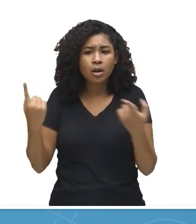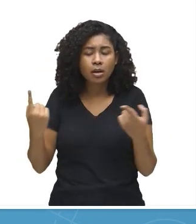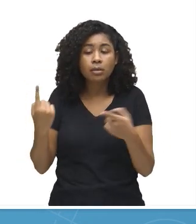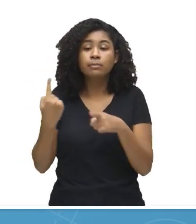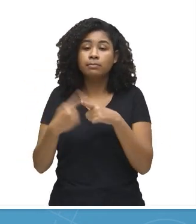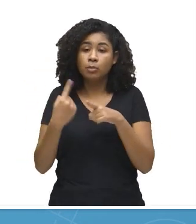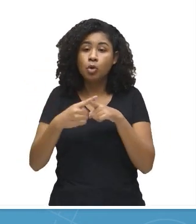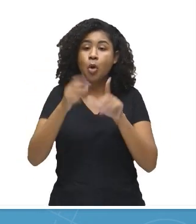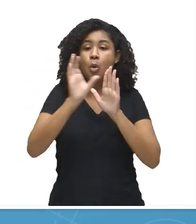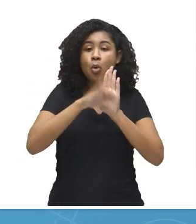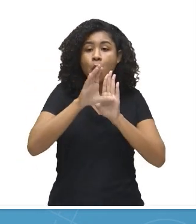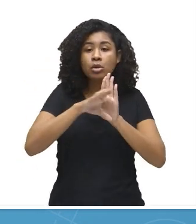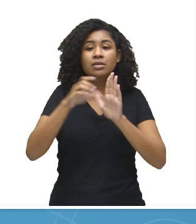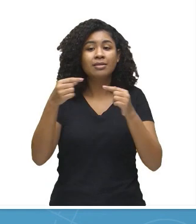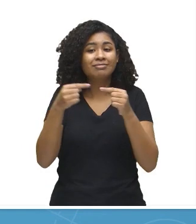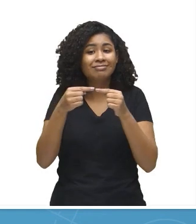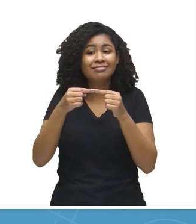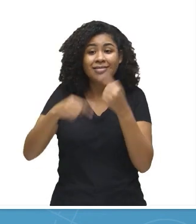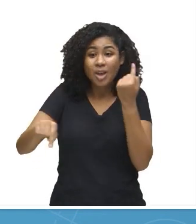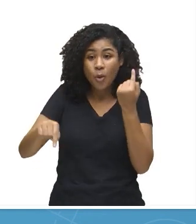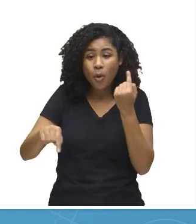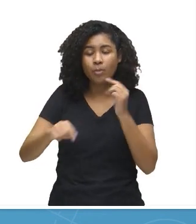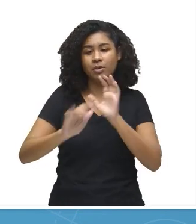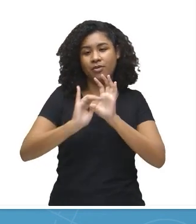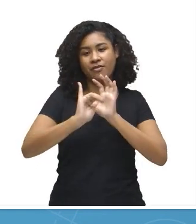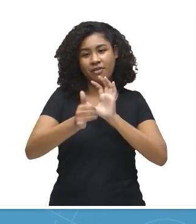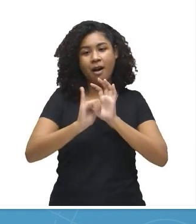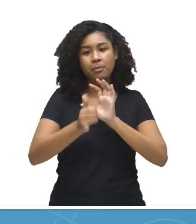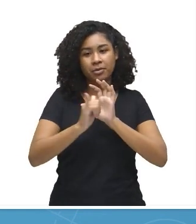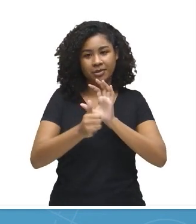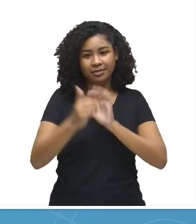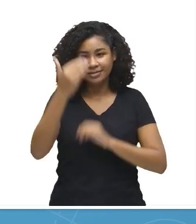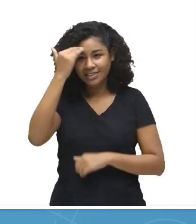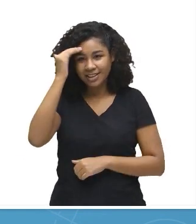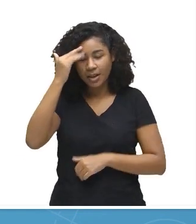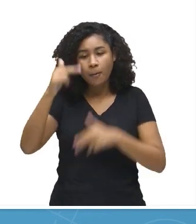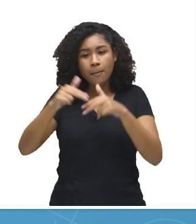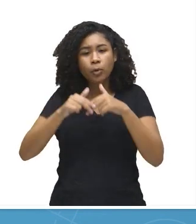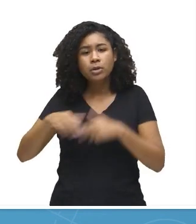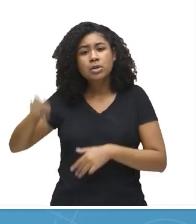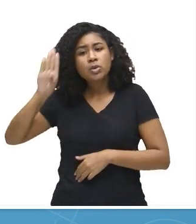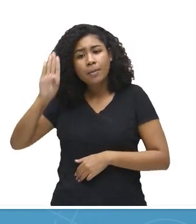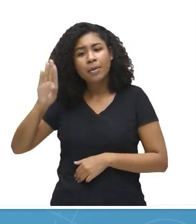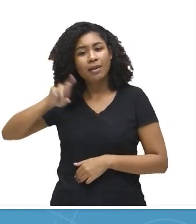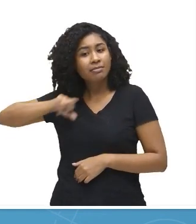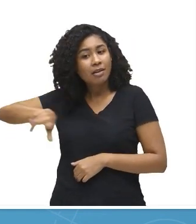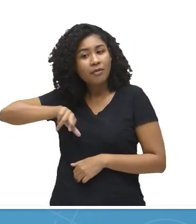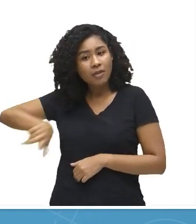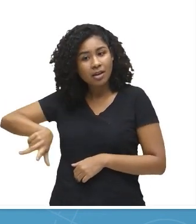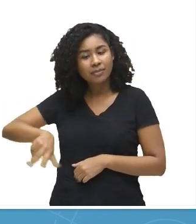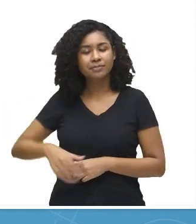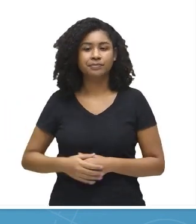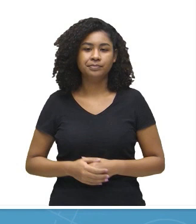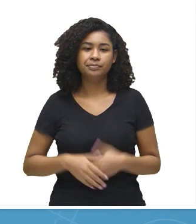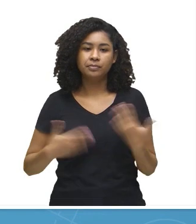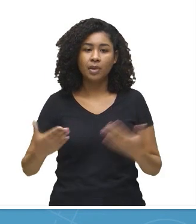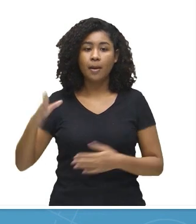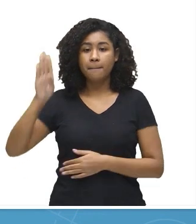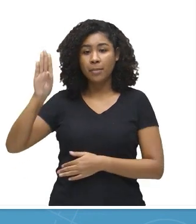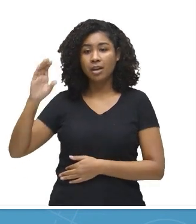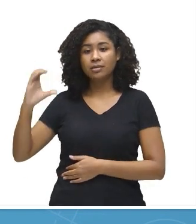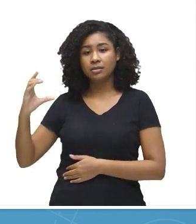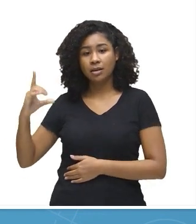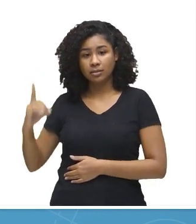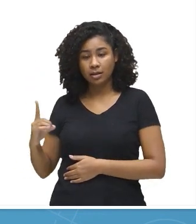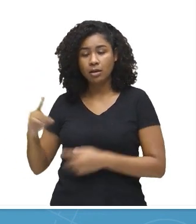às características da fábula, entenderam? Por isso que não pode ser a letra B. Ok? Então, a B, C e a D, elas têm a ver com